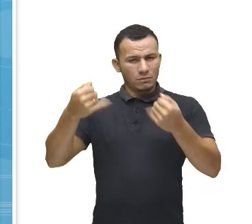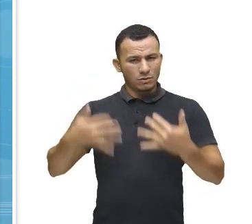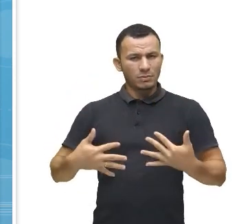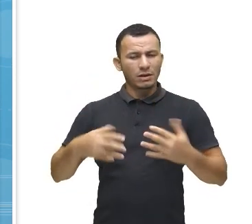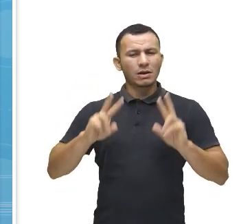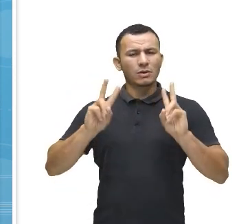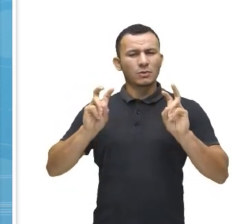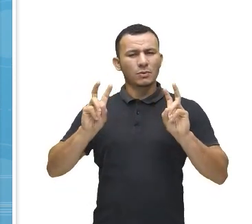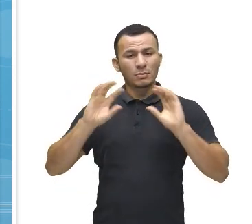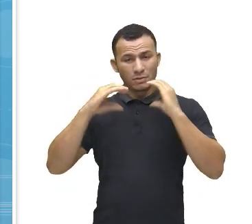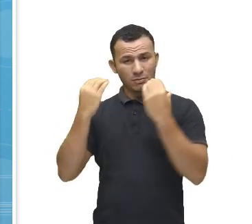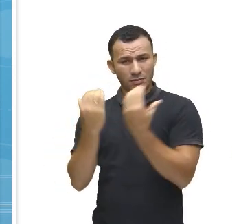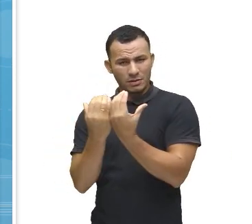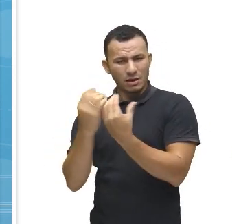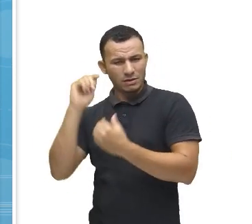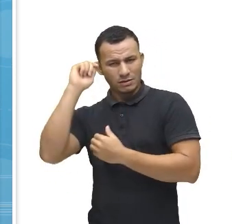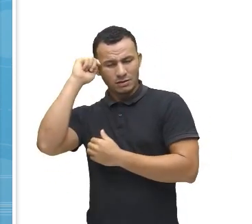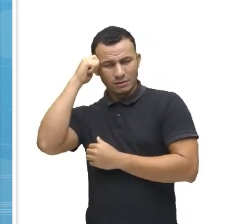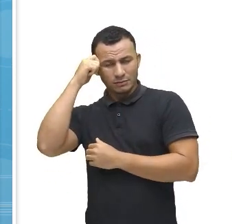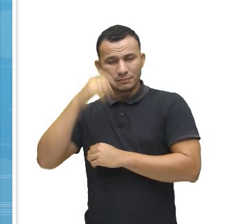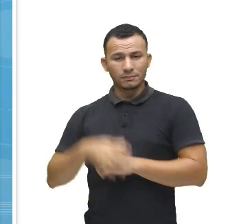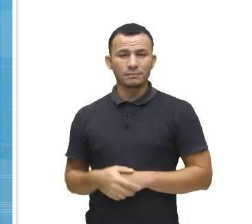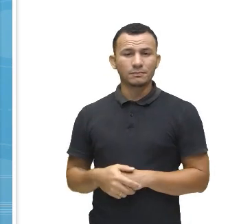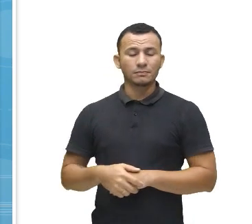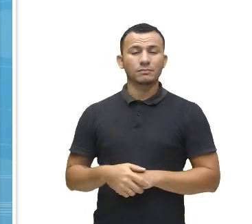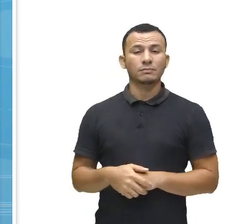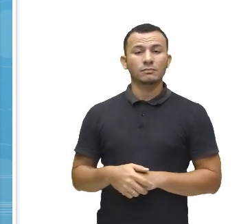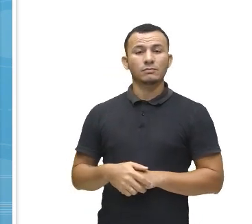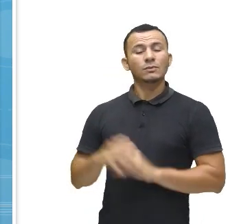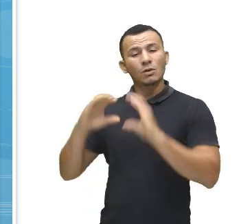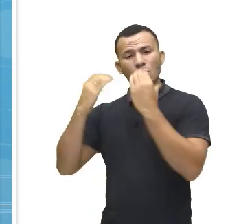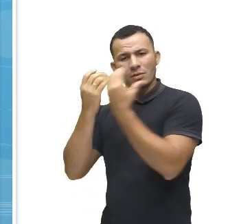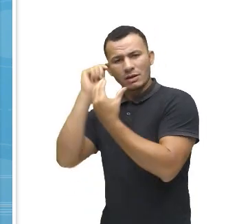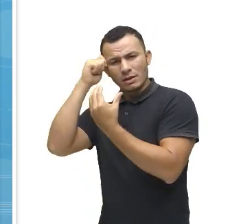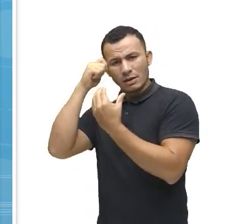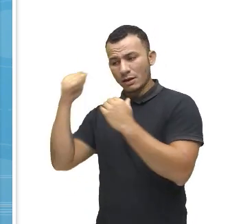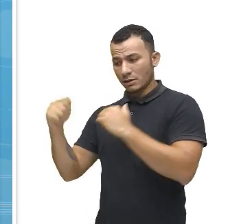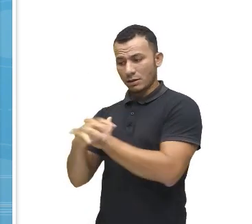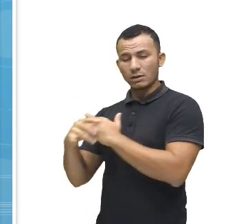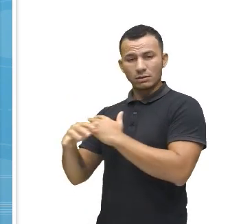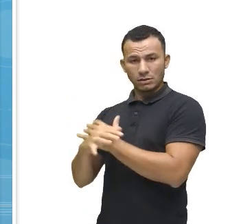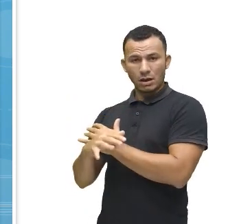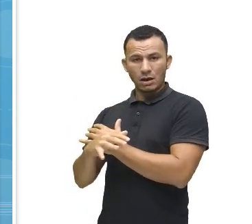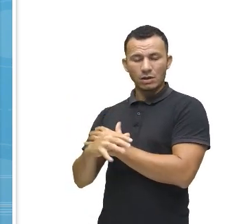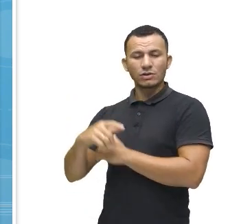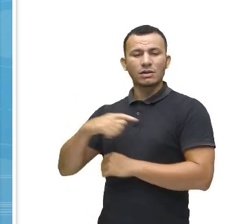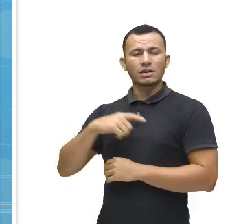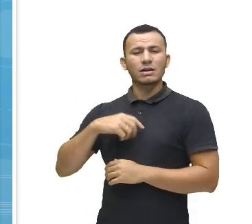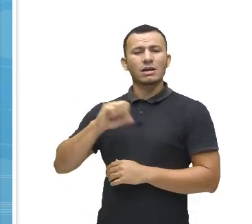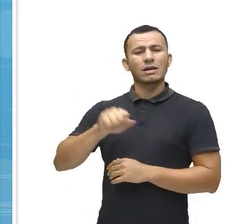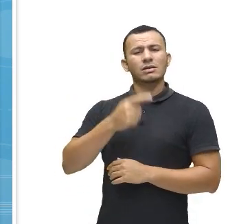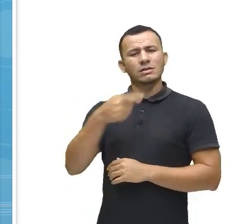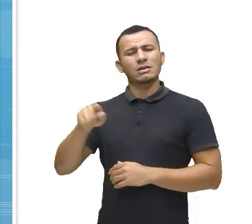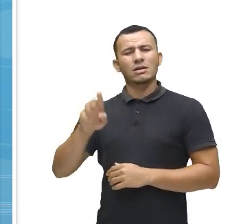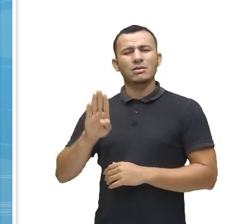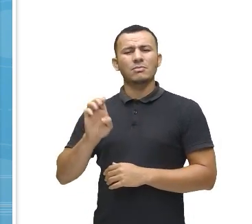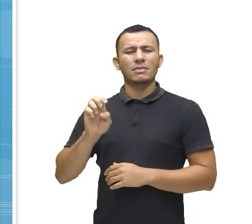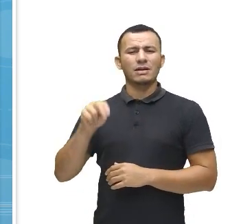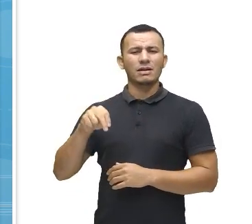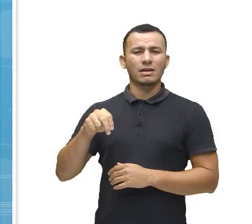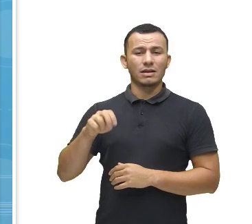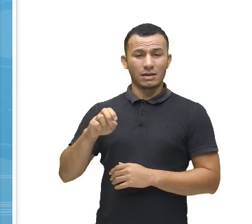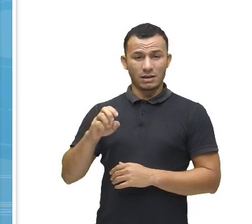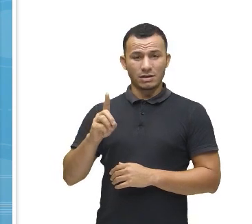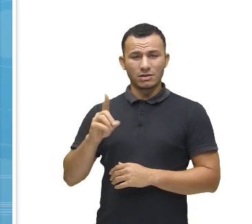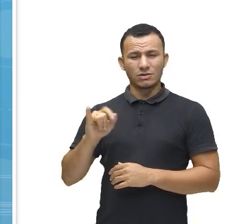ele, gente. O quilombo urbano do Barranco de São Benedito existe, olha só, gente, há quanto